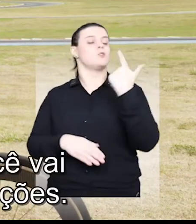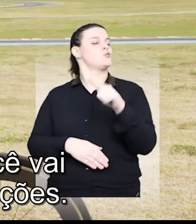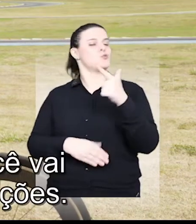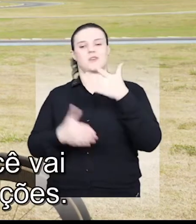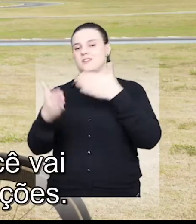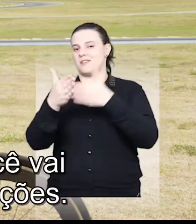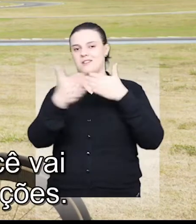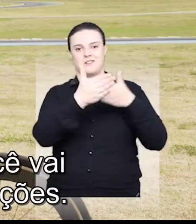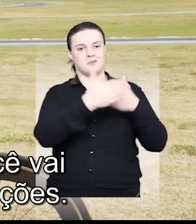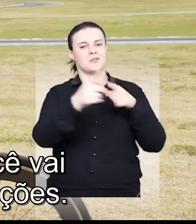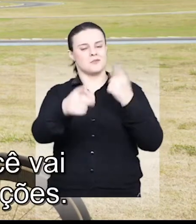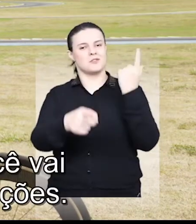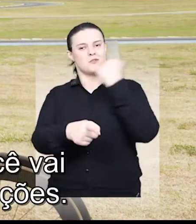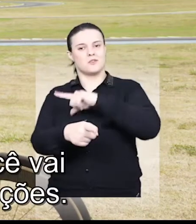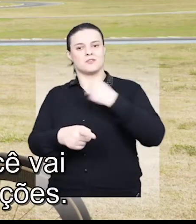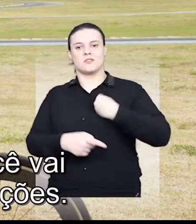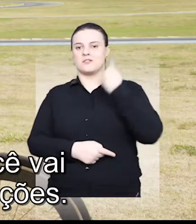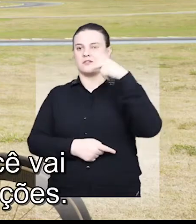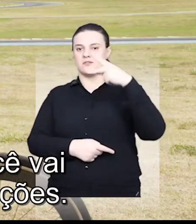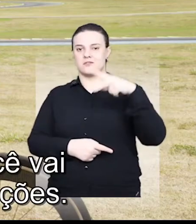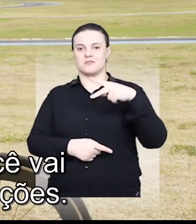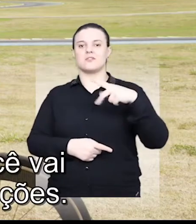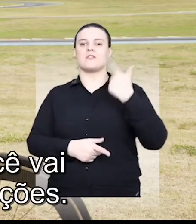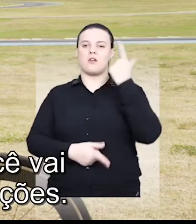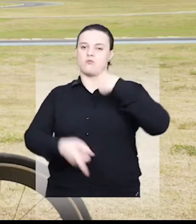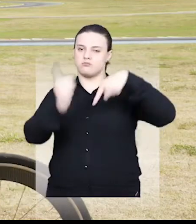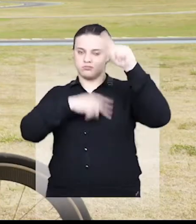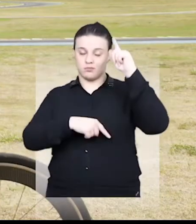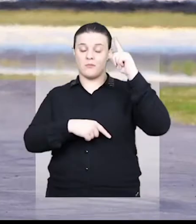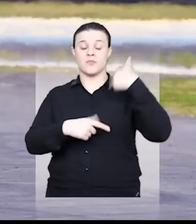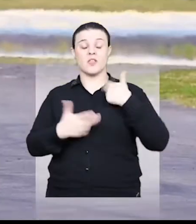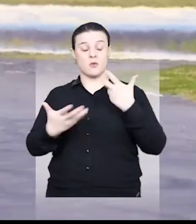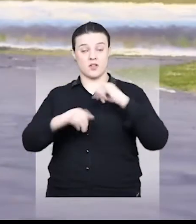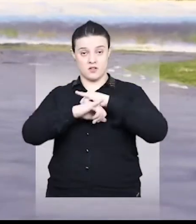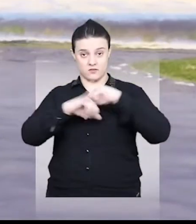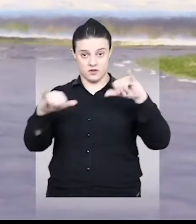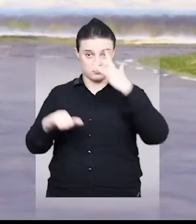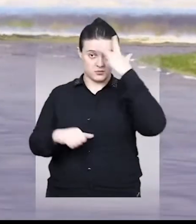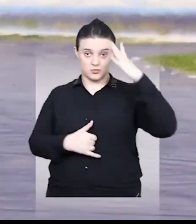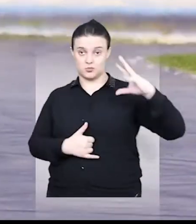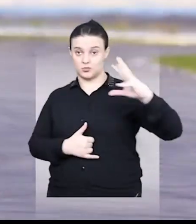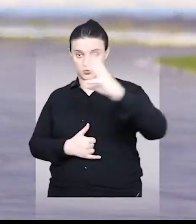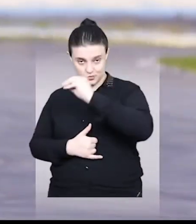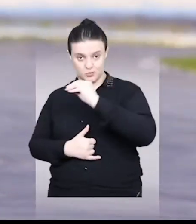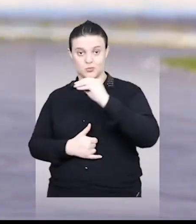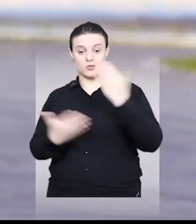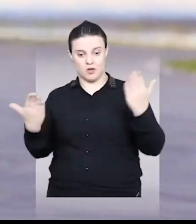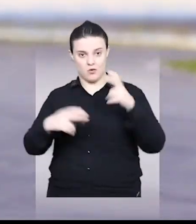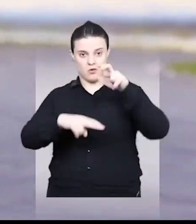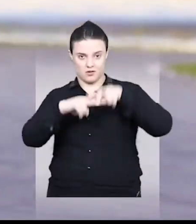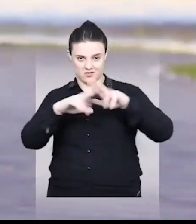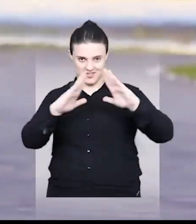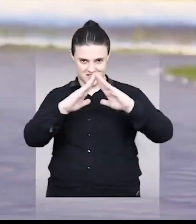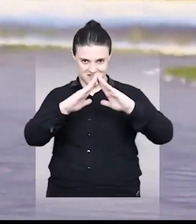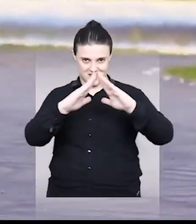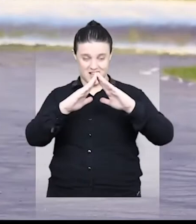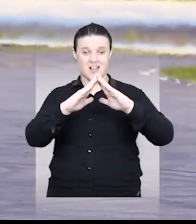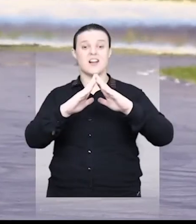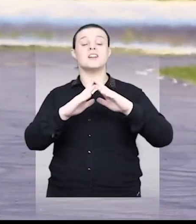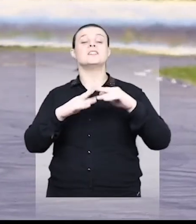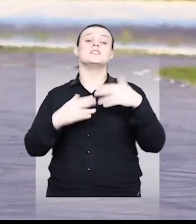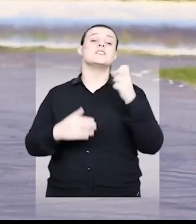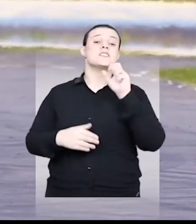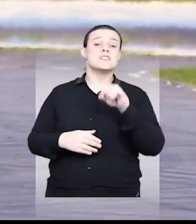não terá limitações e você vai ver que sua vida vai ser cheia de superações. Eu queria dizer para as pessoas aí que estão em casa e